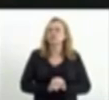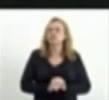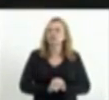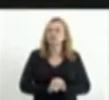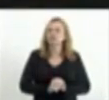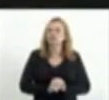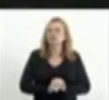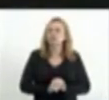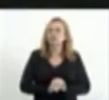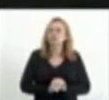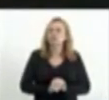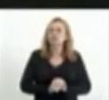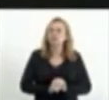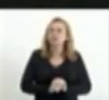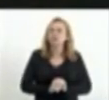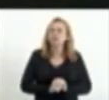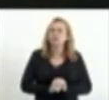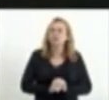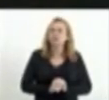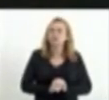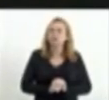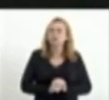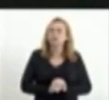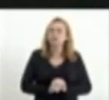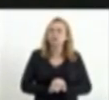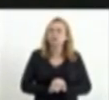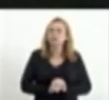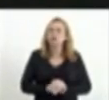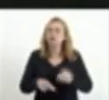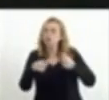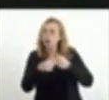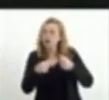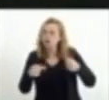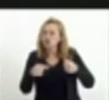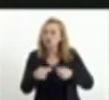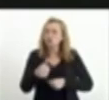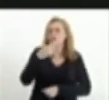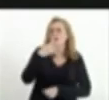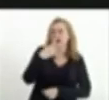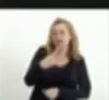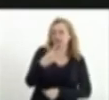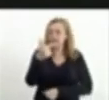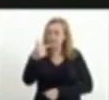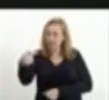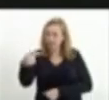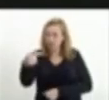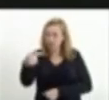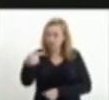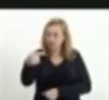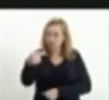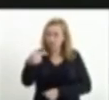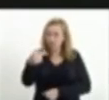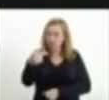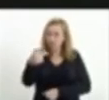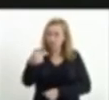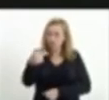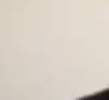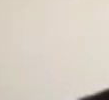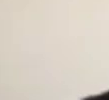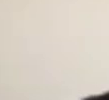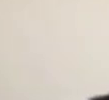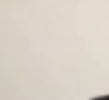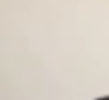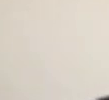da PGE, da Agência Nacional de Petróleo e Secretaria de Fazenda, para tentar costurar este